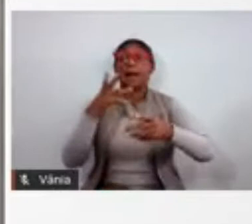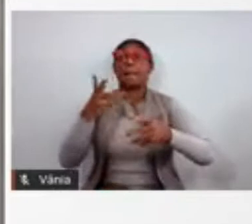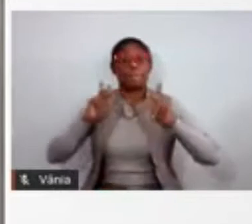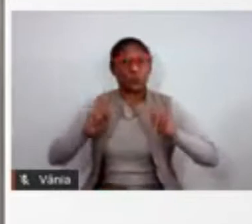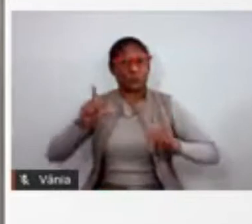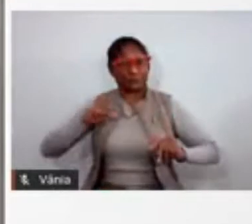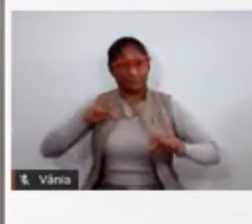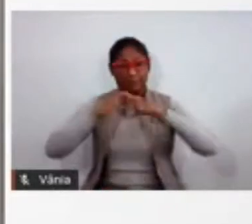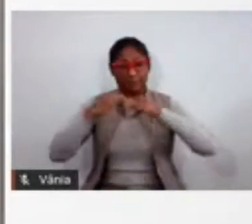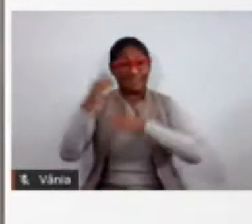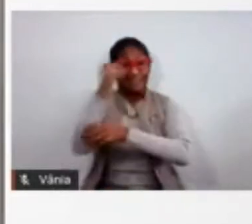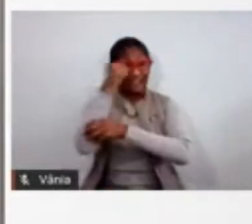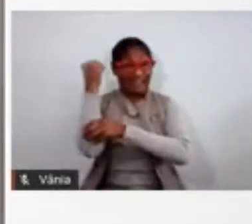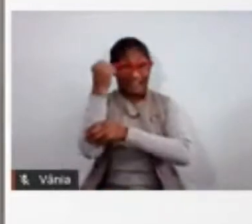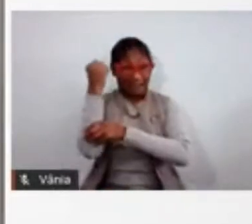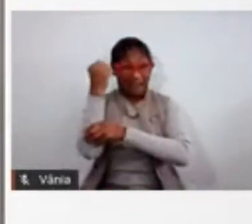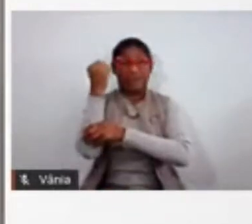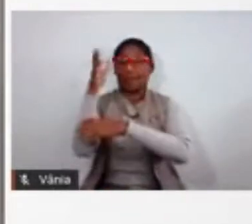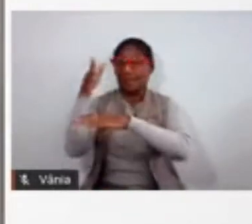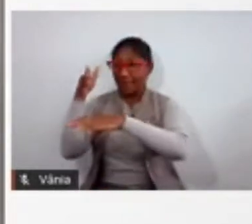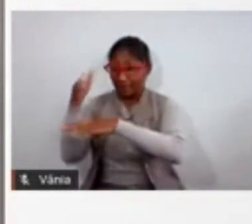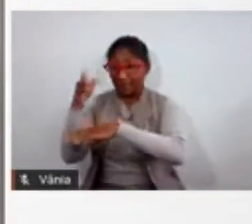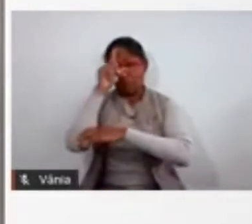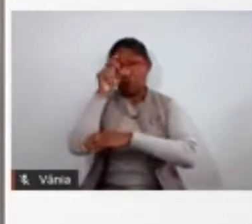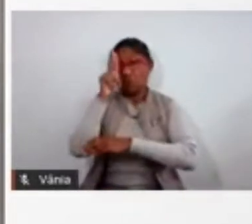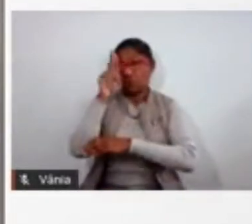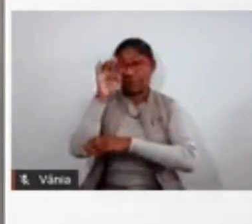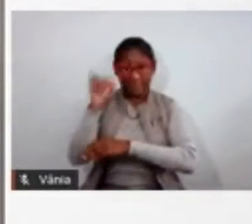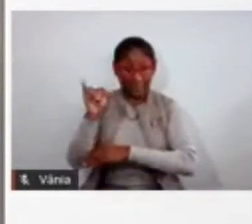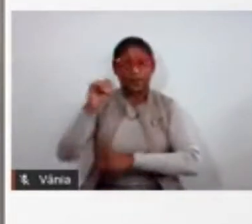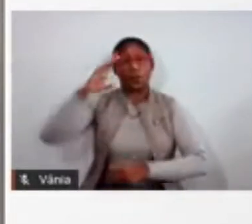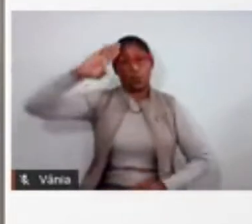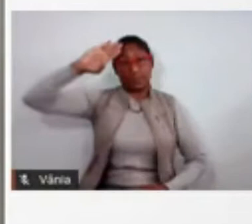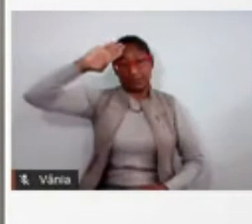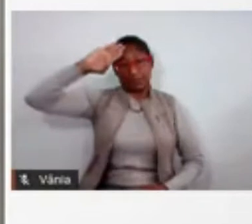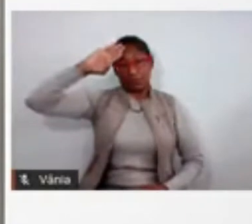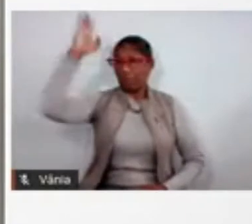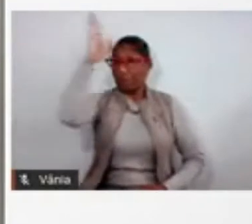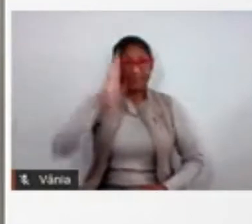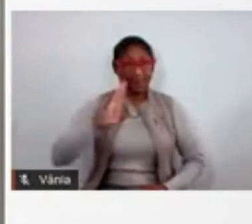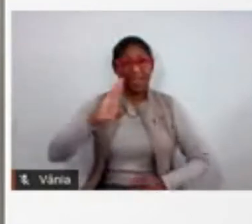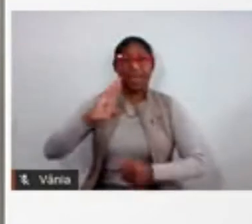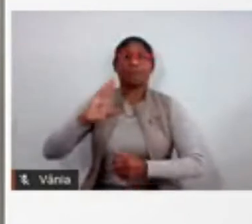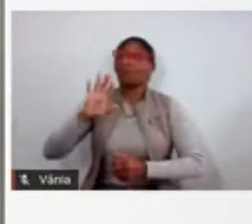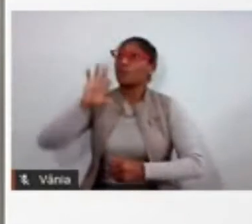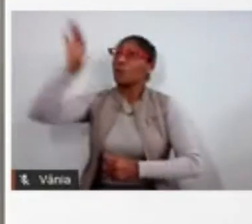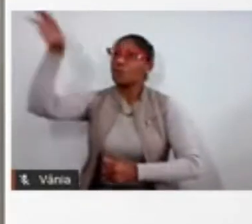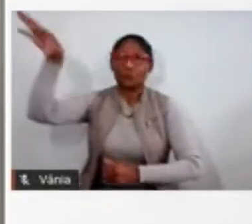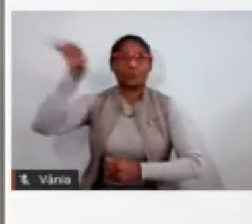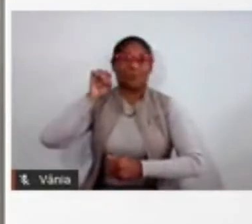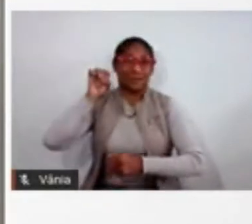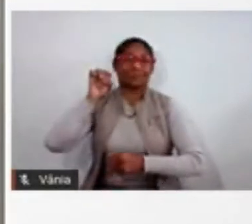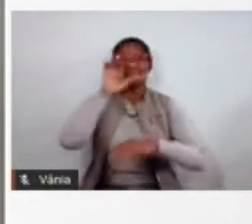nossas UTIs. E essa distribuição foi feita pelo Exército Brasileiro, a quem também nós agradecemos, tem sido parceiro importante no enfrentamento